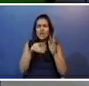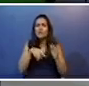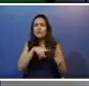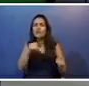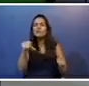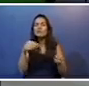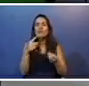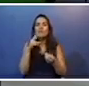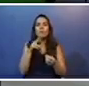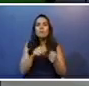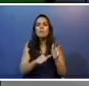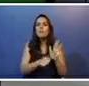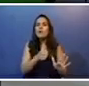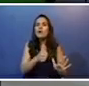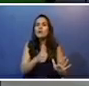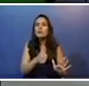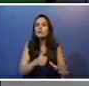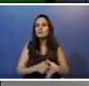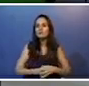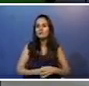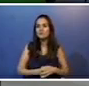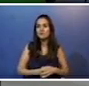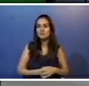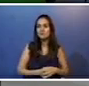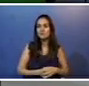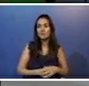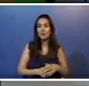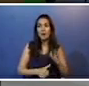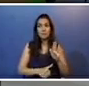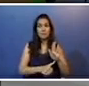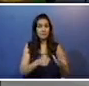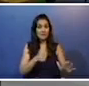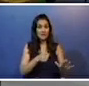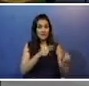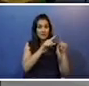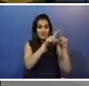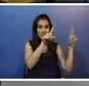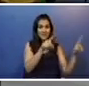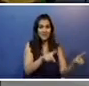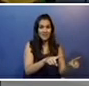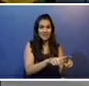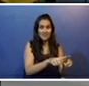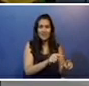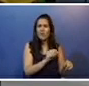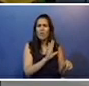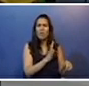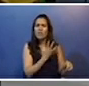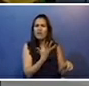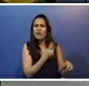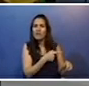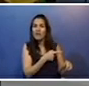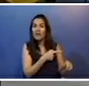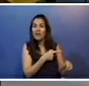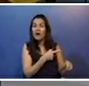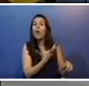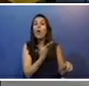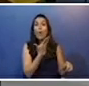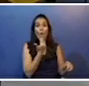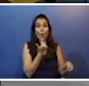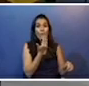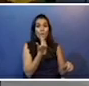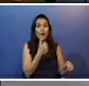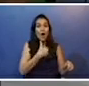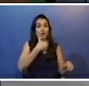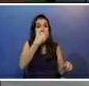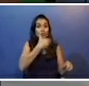Olha só. A primeira etapa, o que você acha que está acontecendo? A ave está se